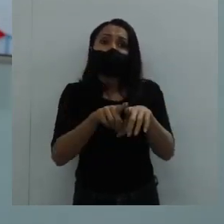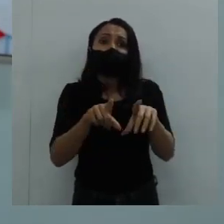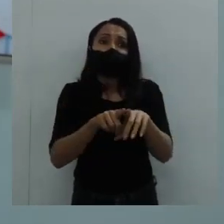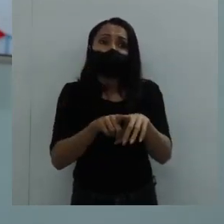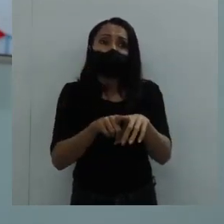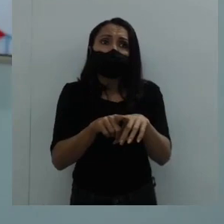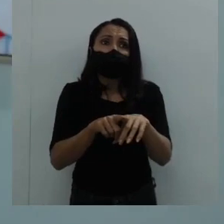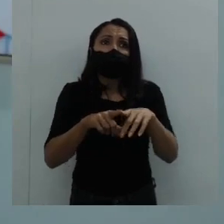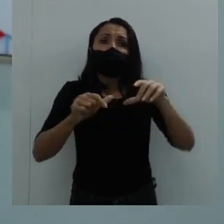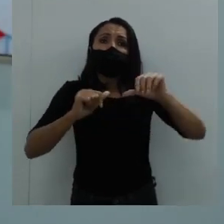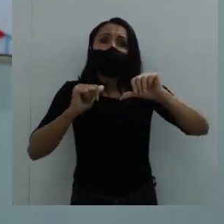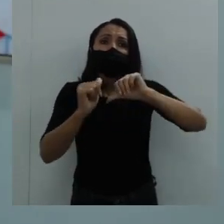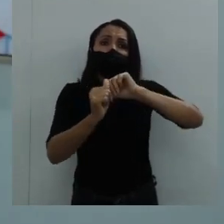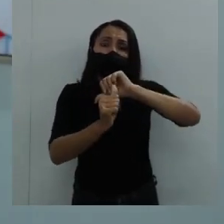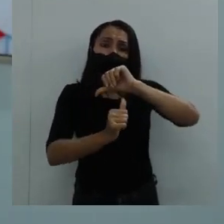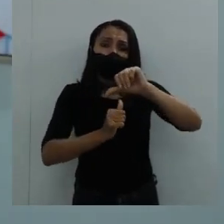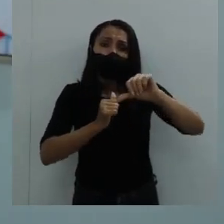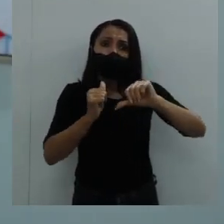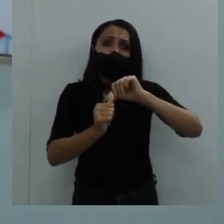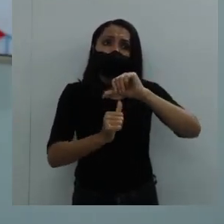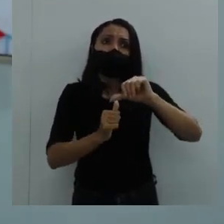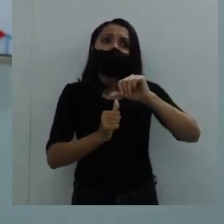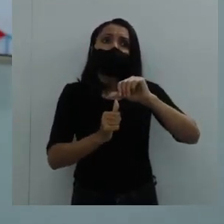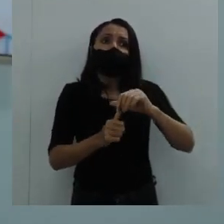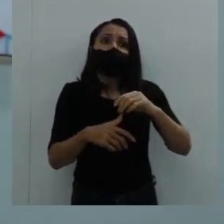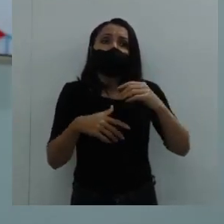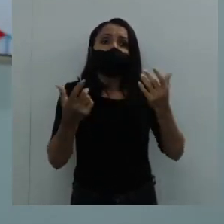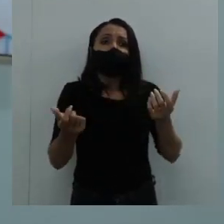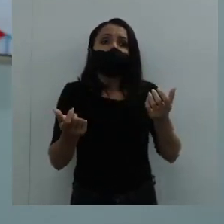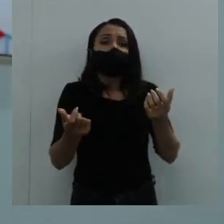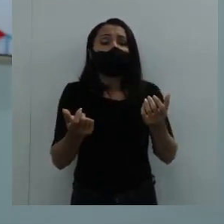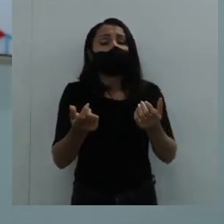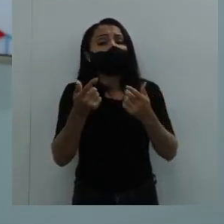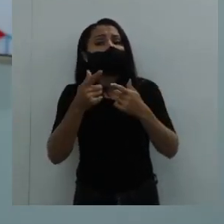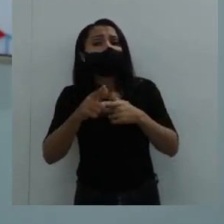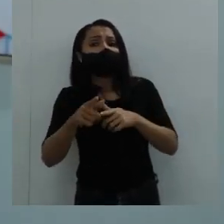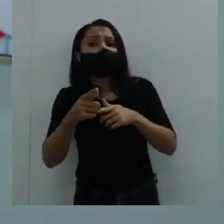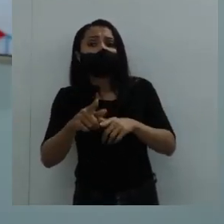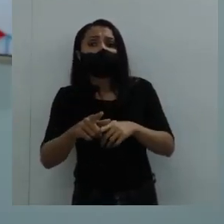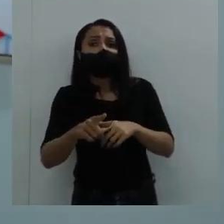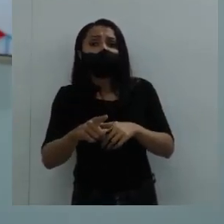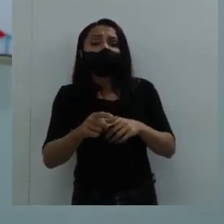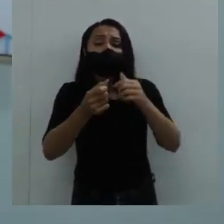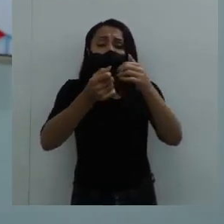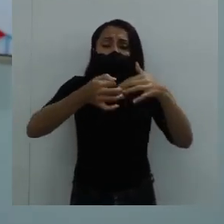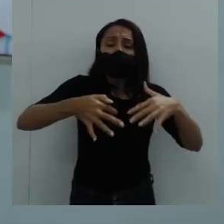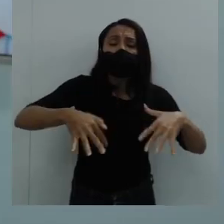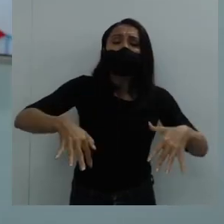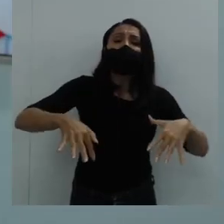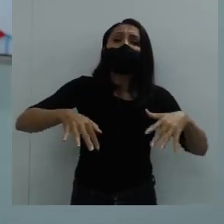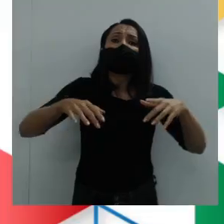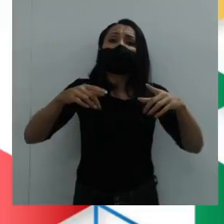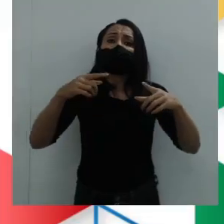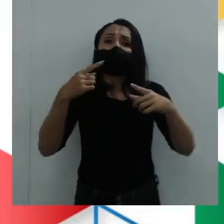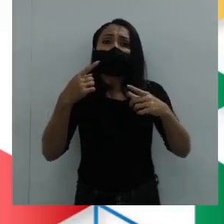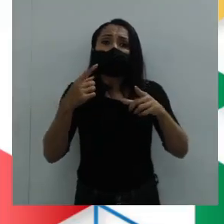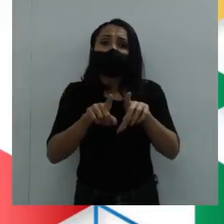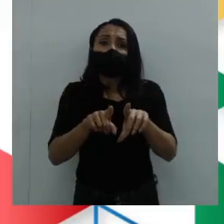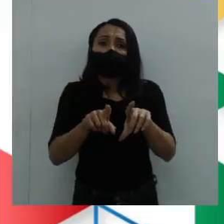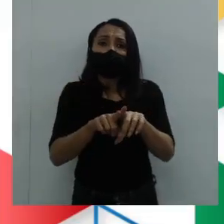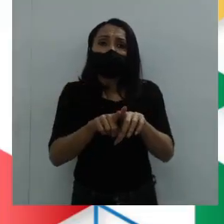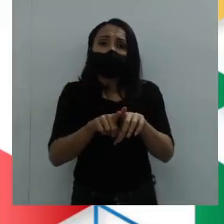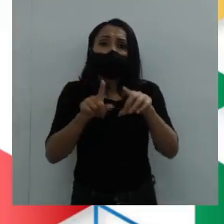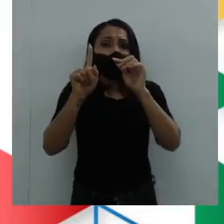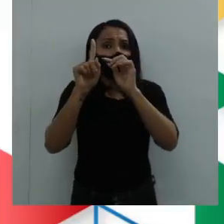E transforma esse processo sem ser natural, provocando também aí o aumento da nossa